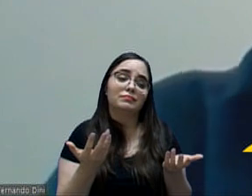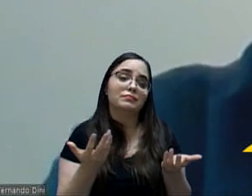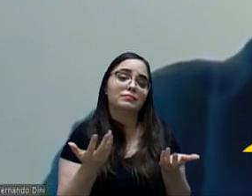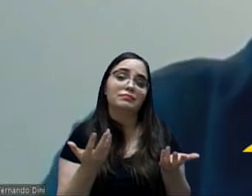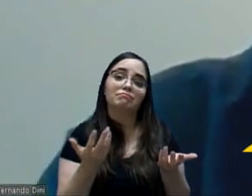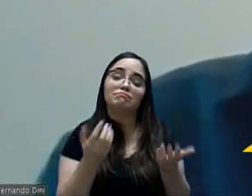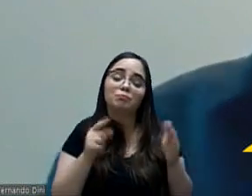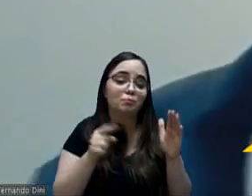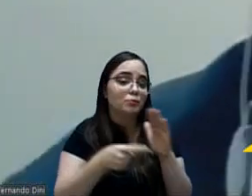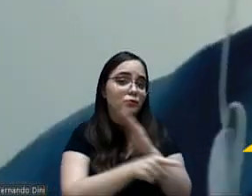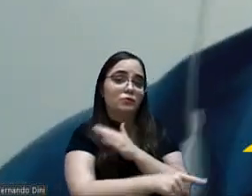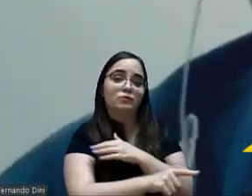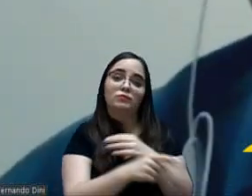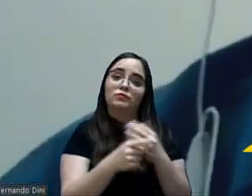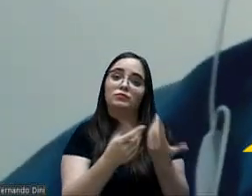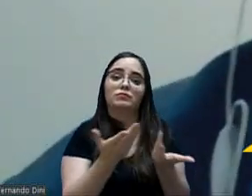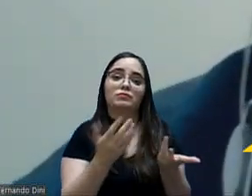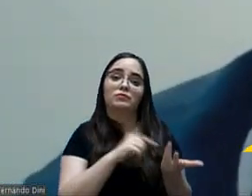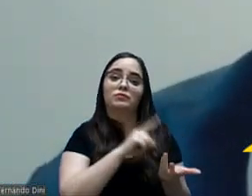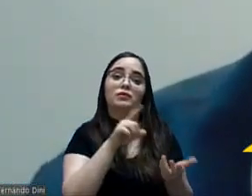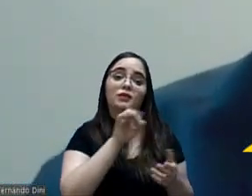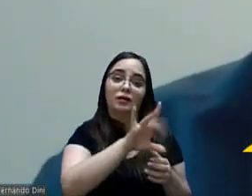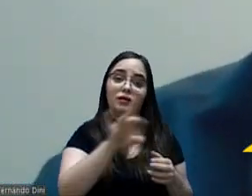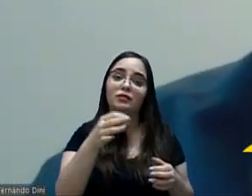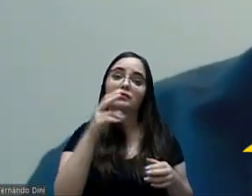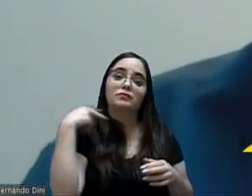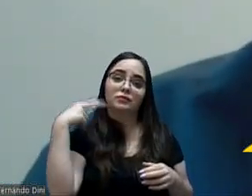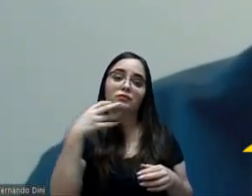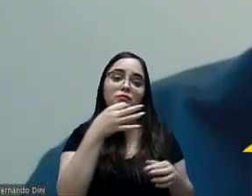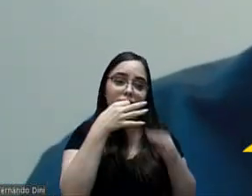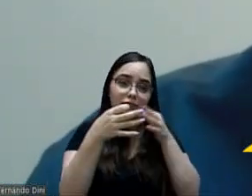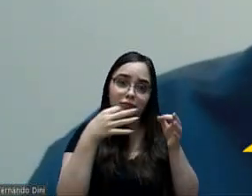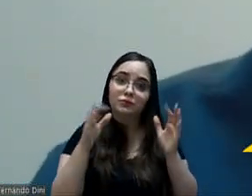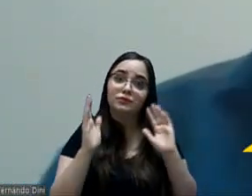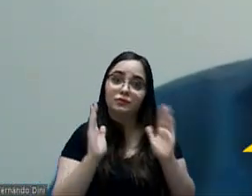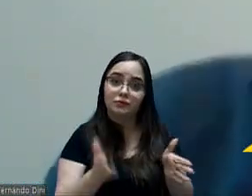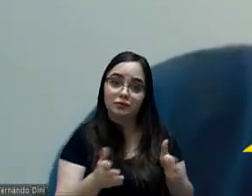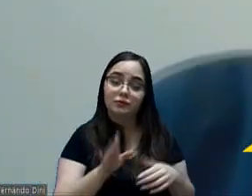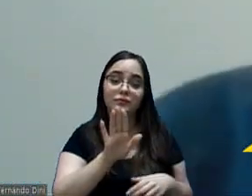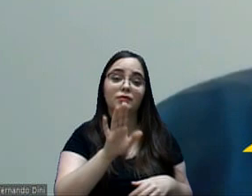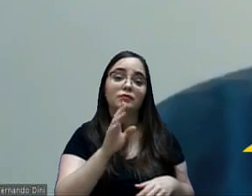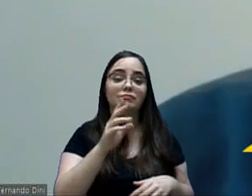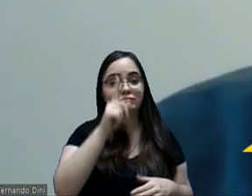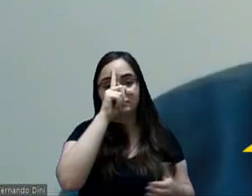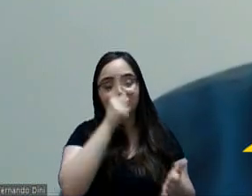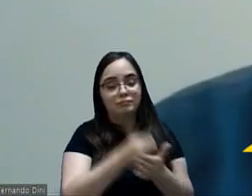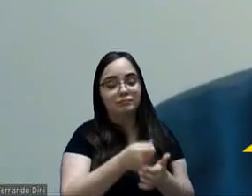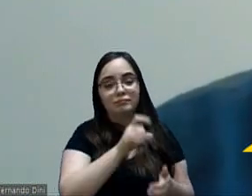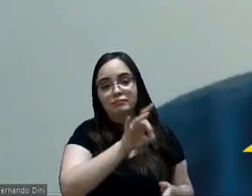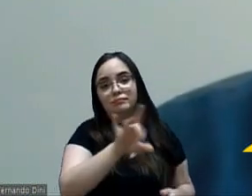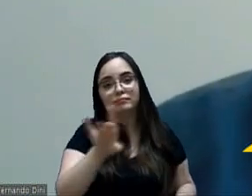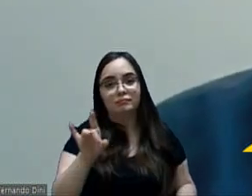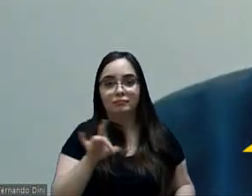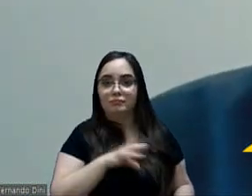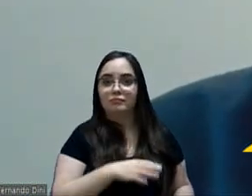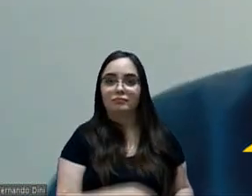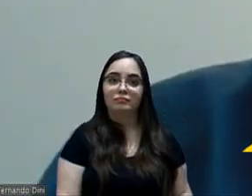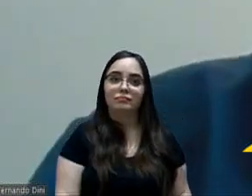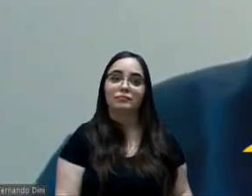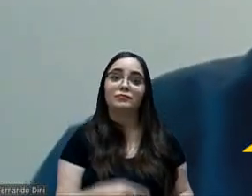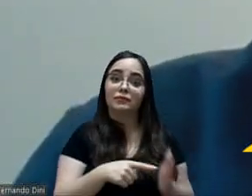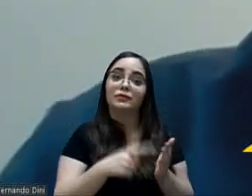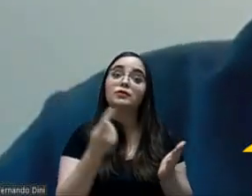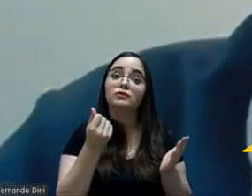gigantesca, onde a maioria dos vereadores deram a sua opinião, mas a escolha é certa. Esse dinheiro